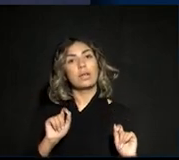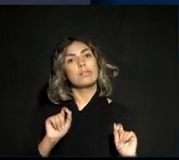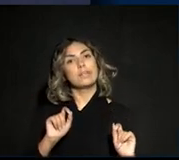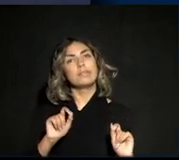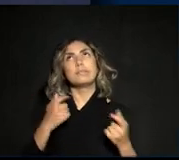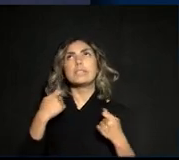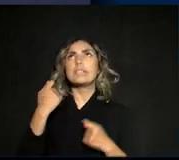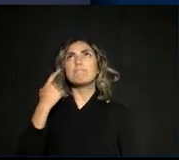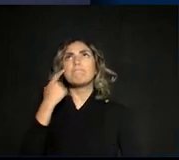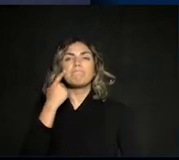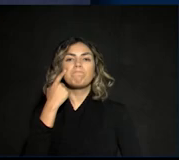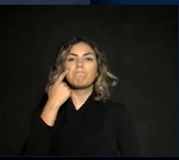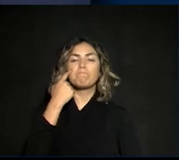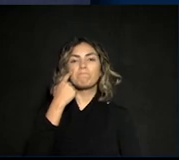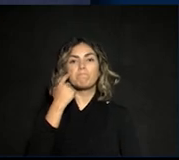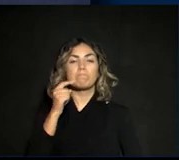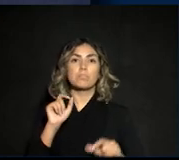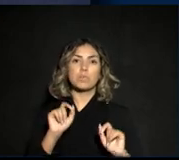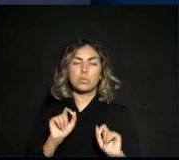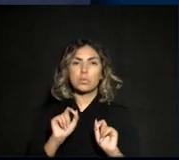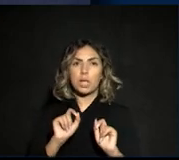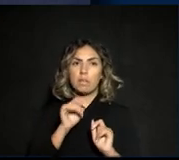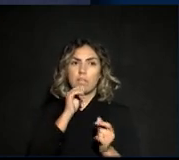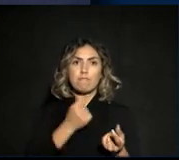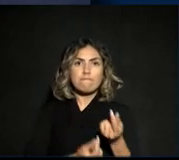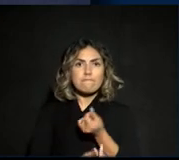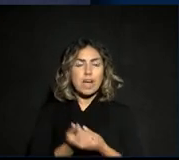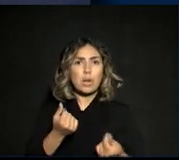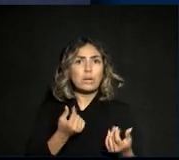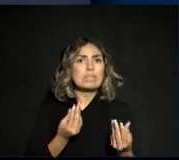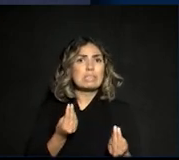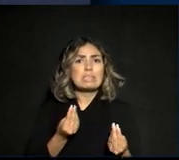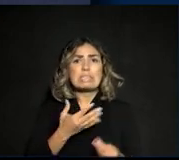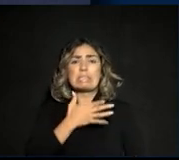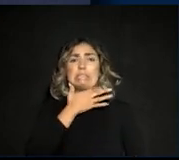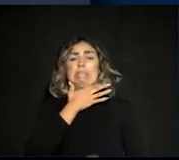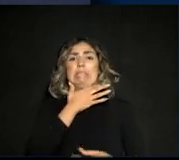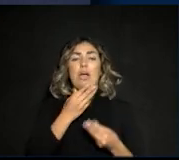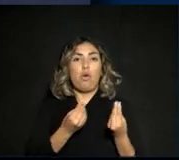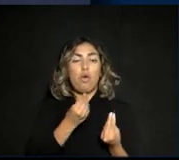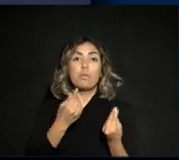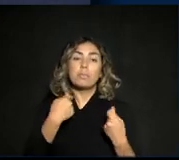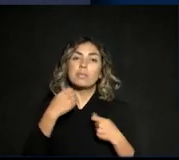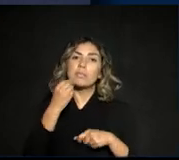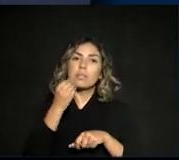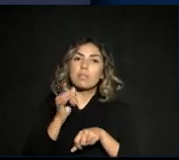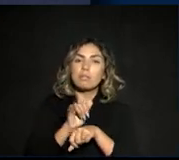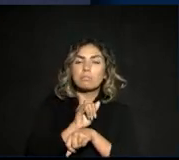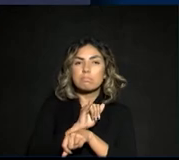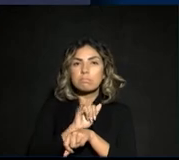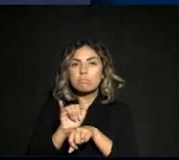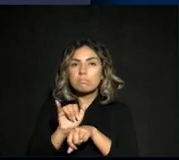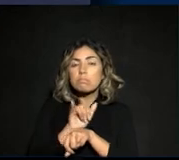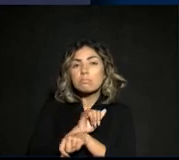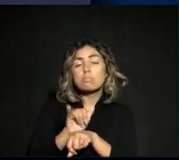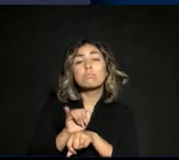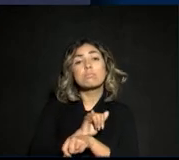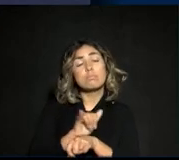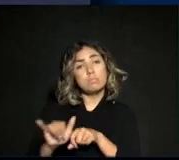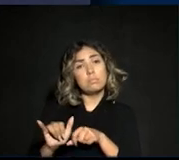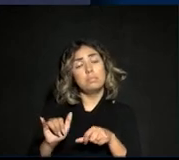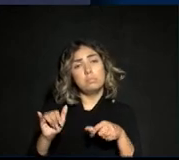pretender que o ciclo de aperto monetário seja dosado de forma